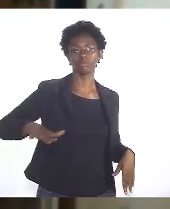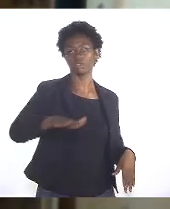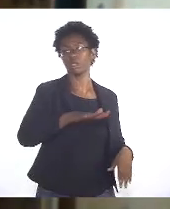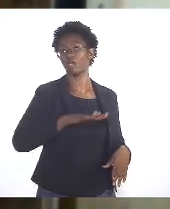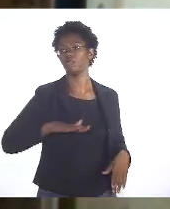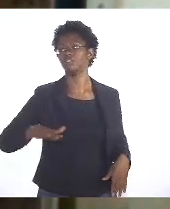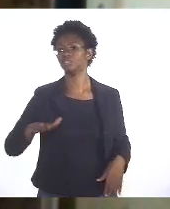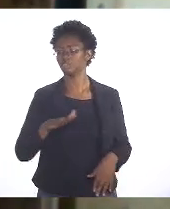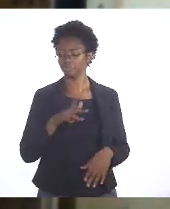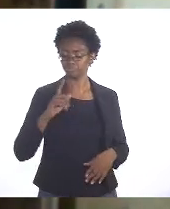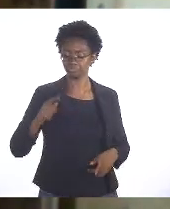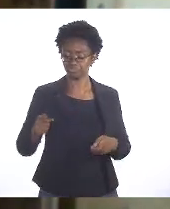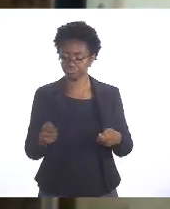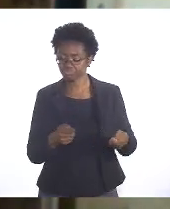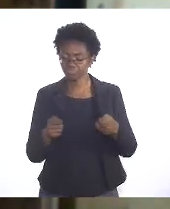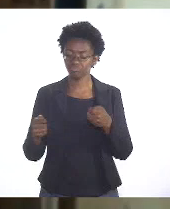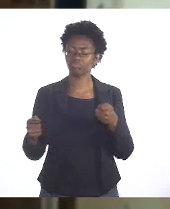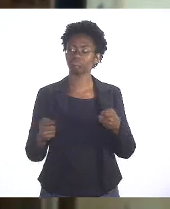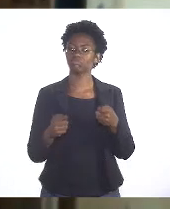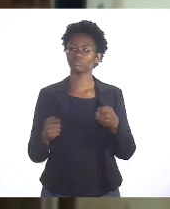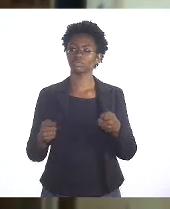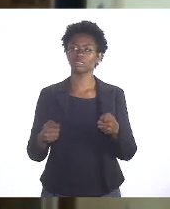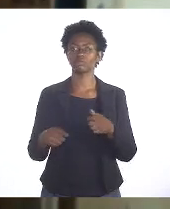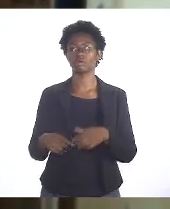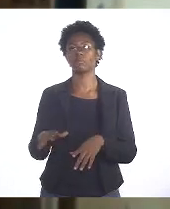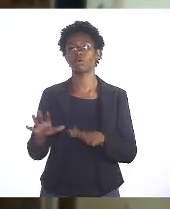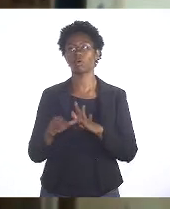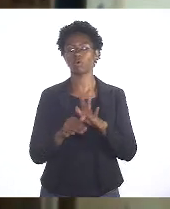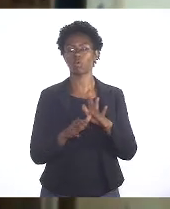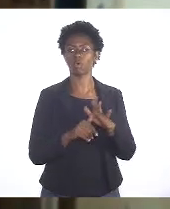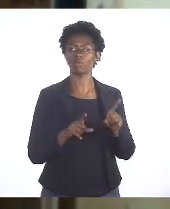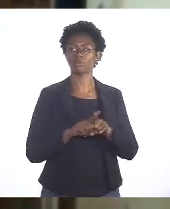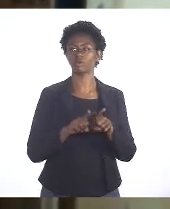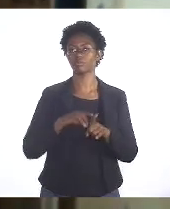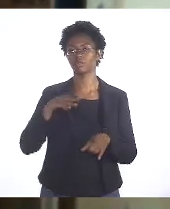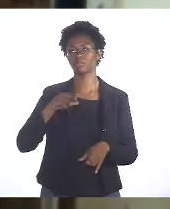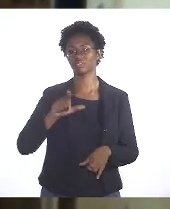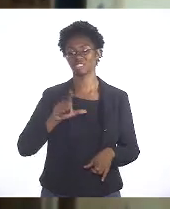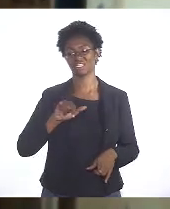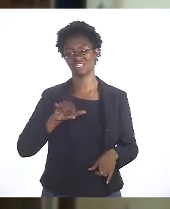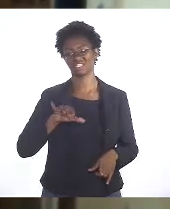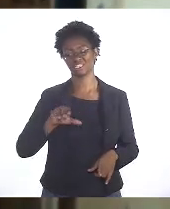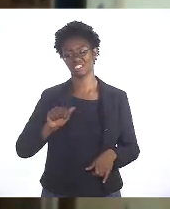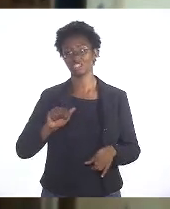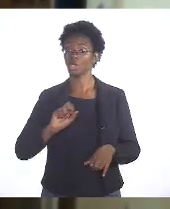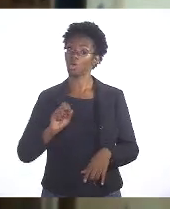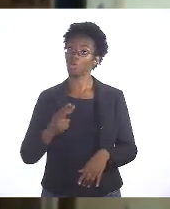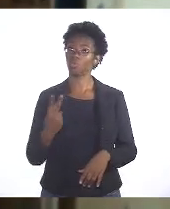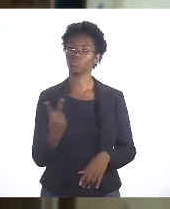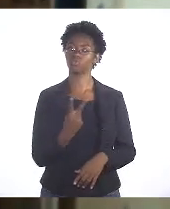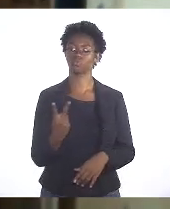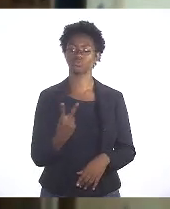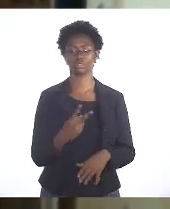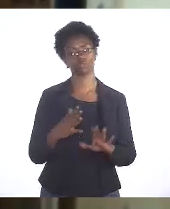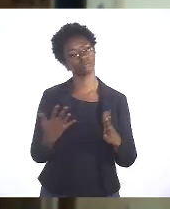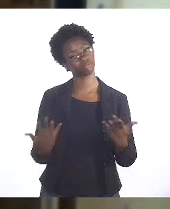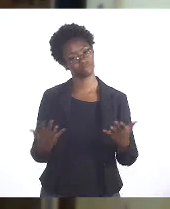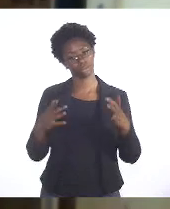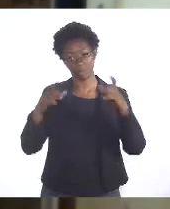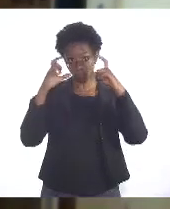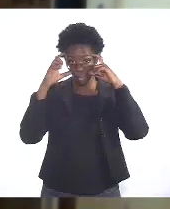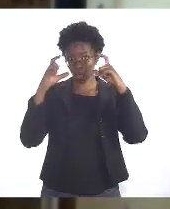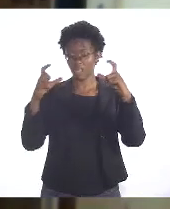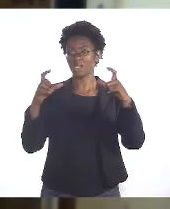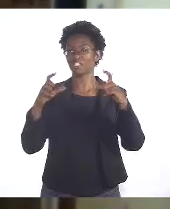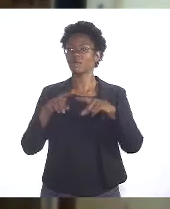dominados pelo narcotráfico ou pela milícia ou pelos dois. Então, eu queria dar esse alerta,